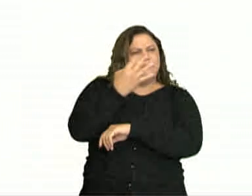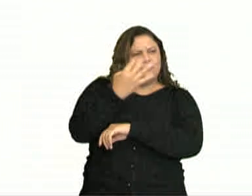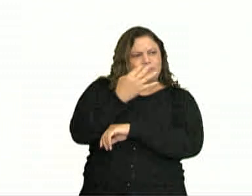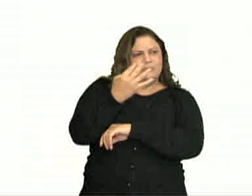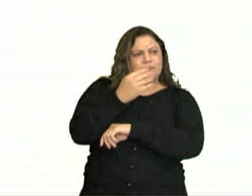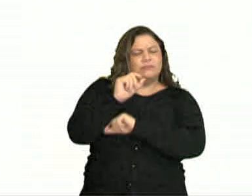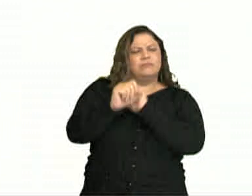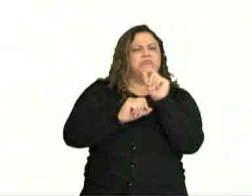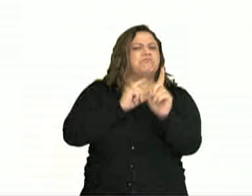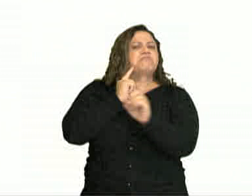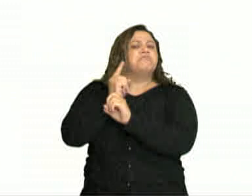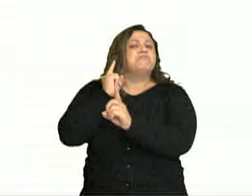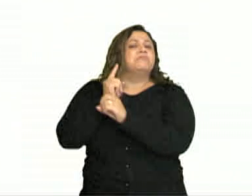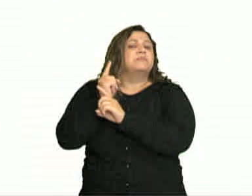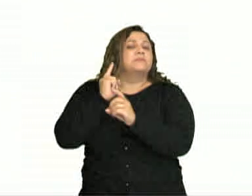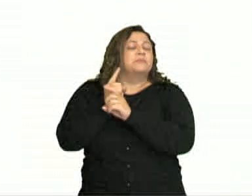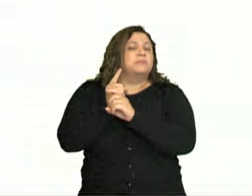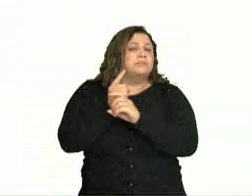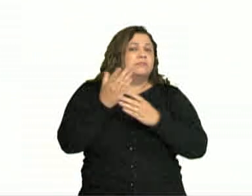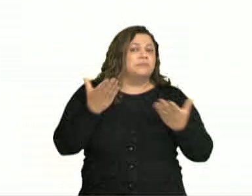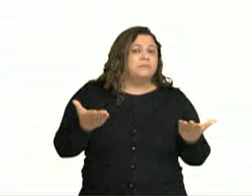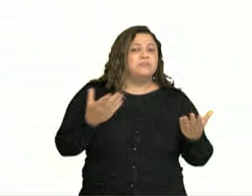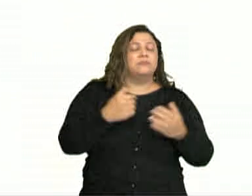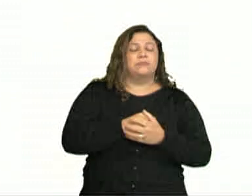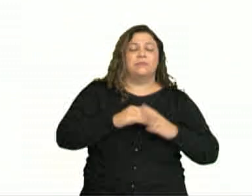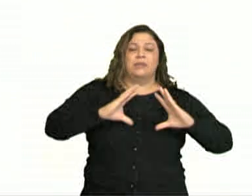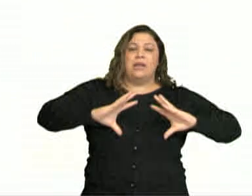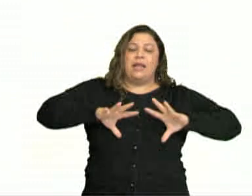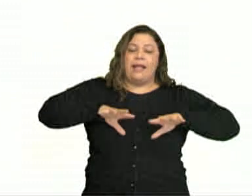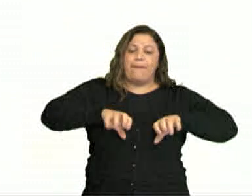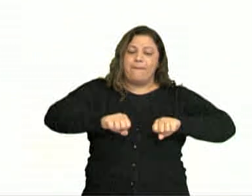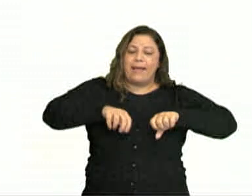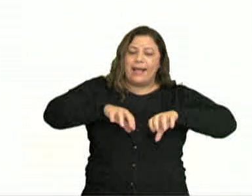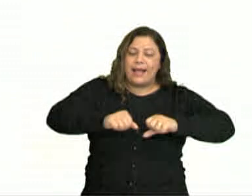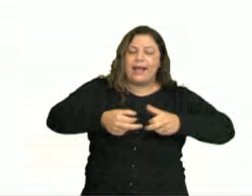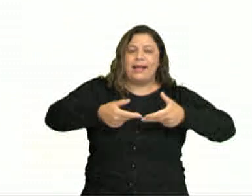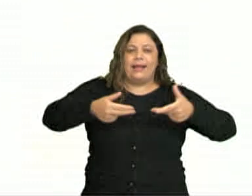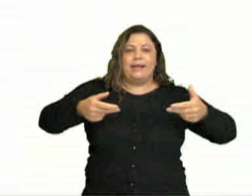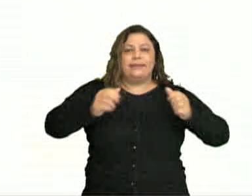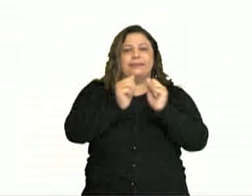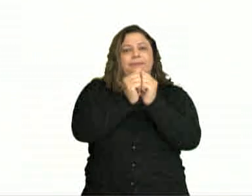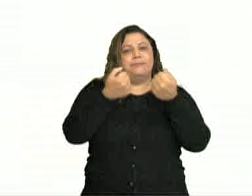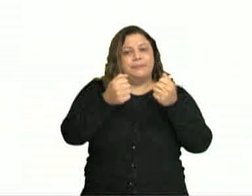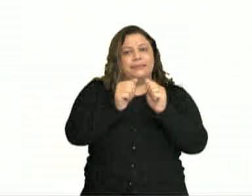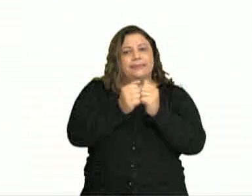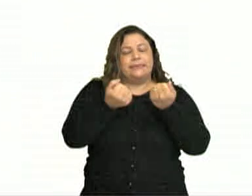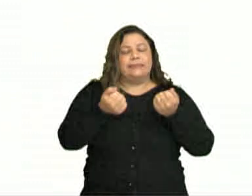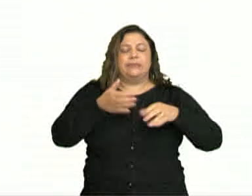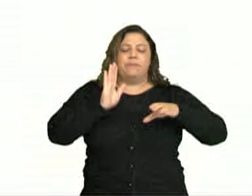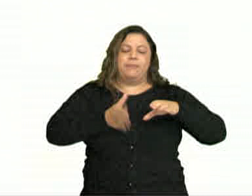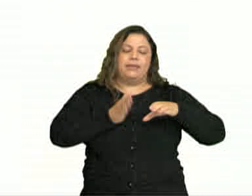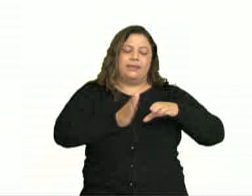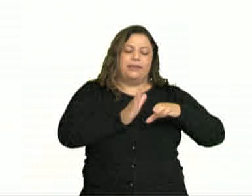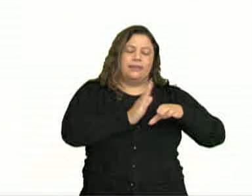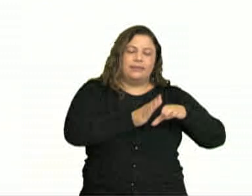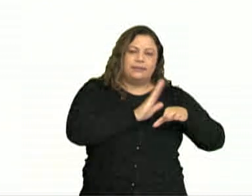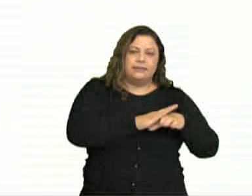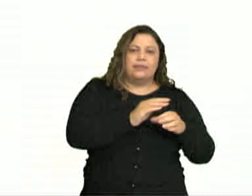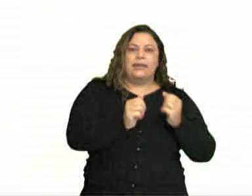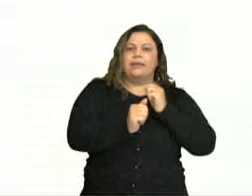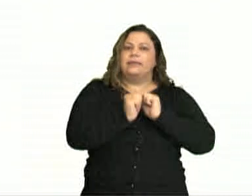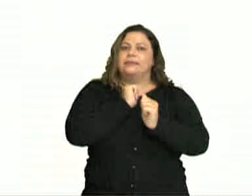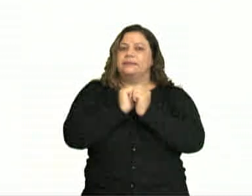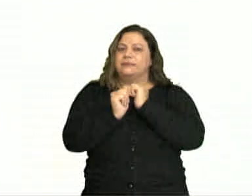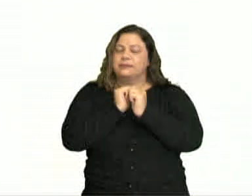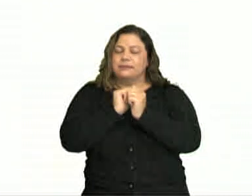Onde encontrá-los? Podem ser obtidos em massas, pães, alimentos ricos em amido, como a batata, o arroz, o milho, ricos